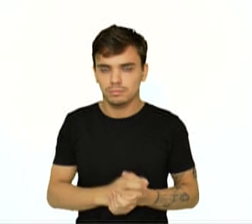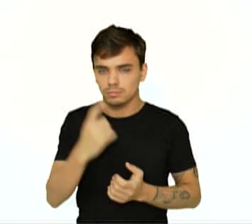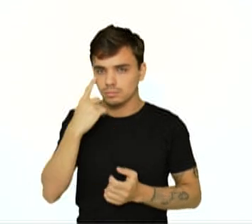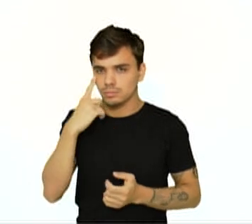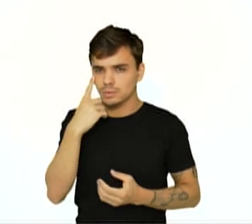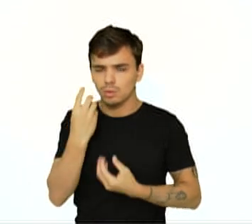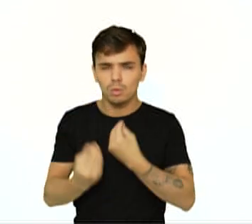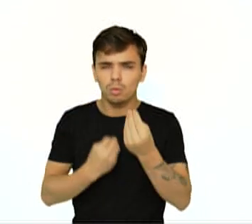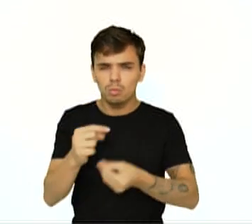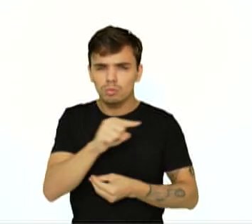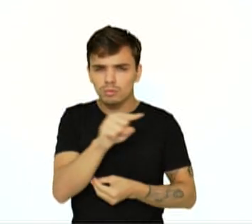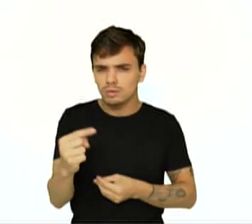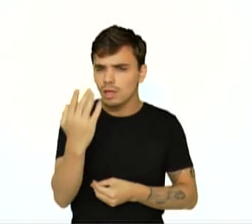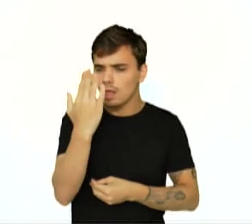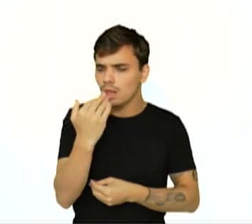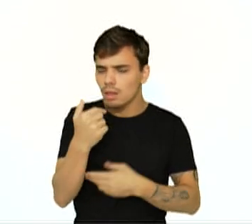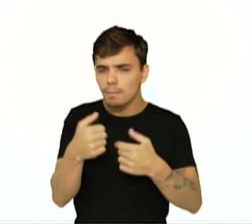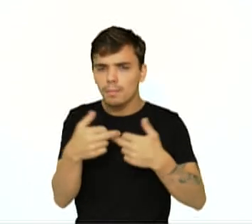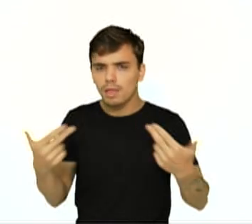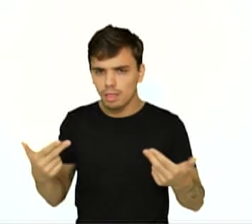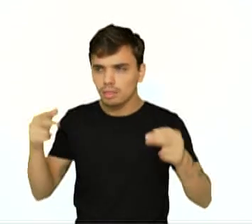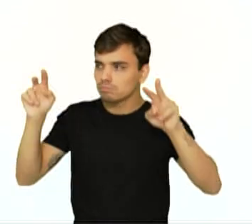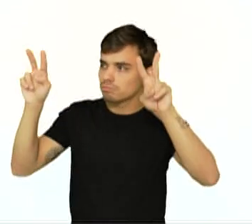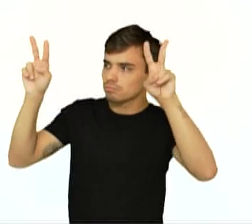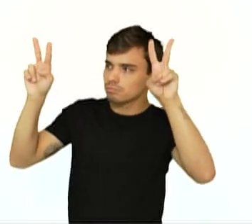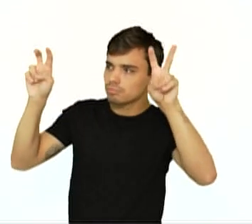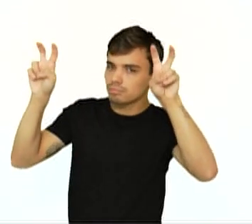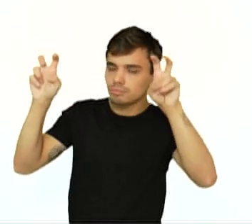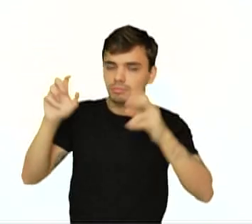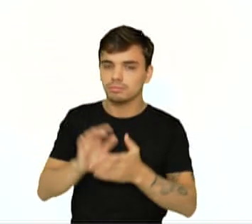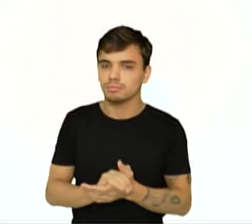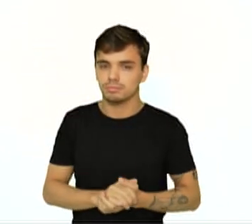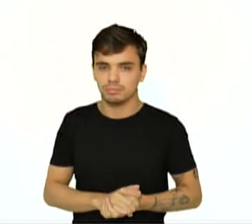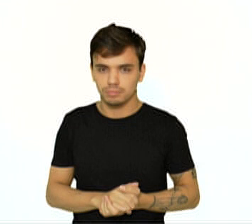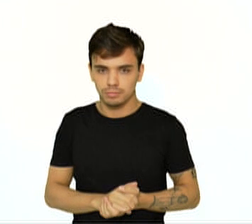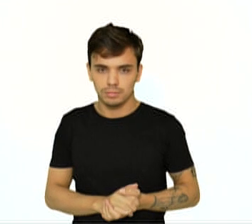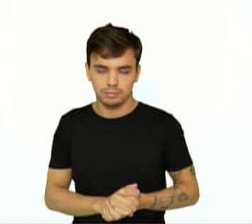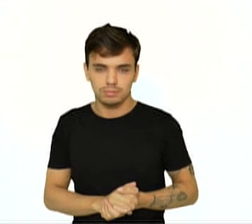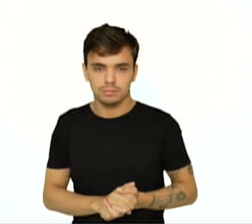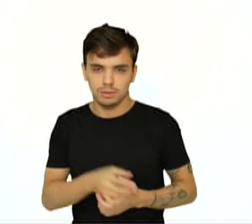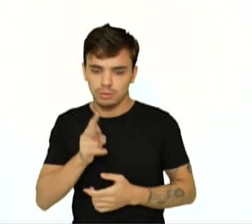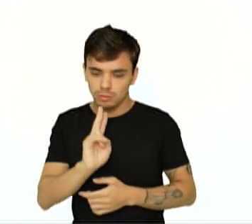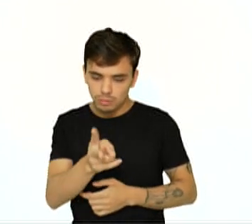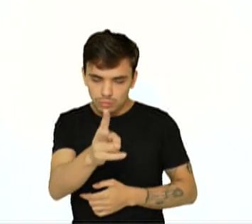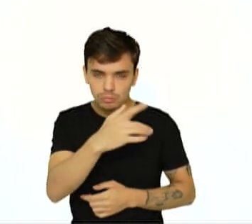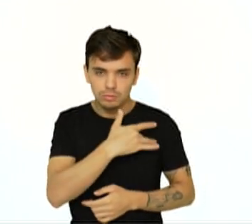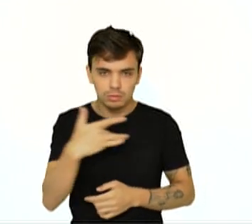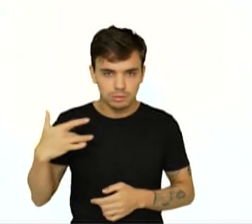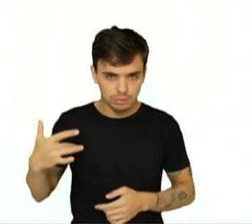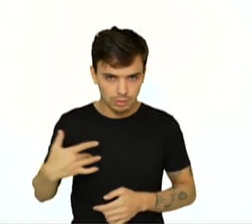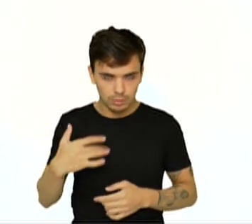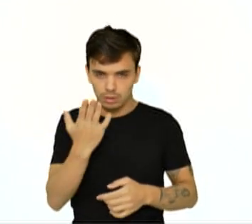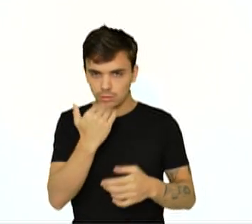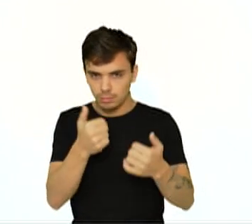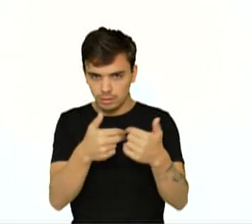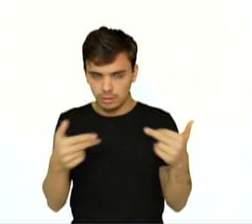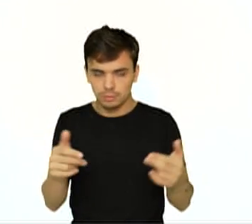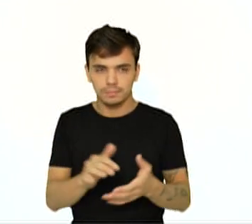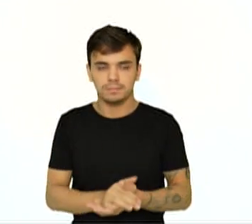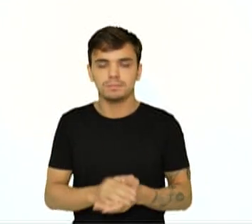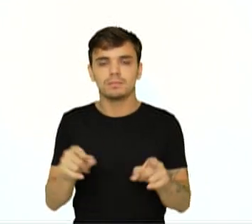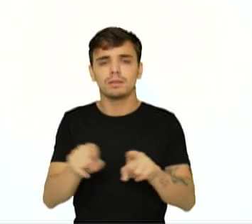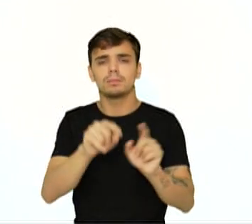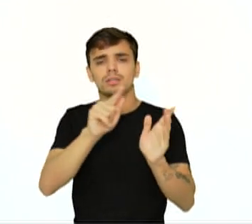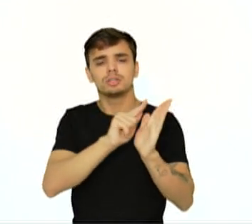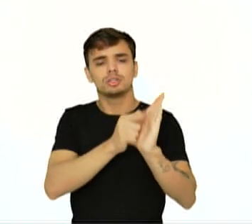te alimentas? Então, nós temos este tema e continuamos falando um pouquinho a respeito de saúde e de alimentação. Os